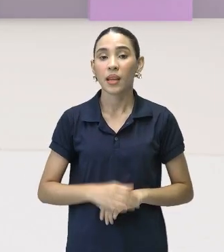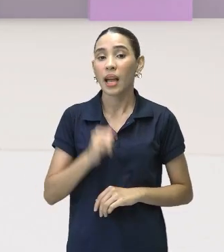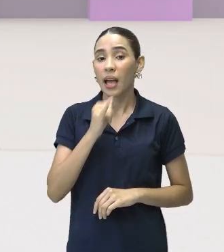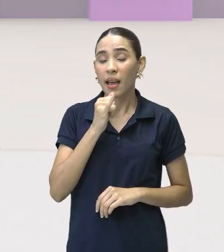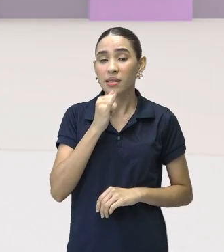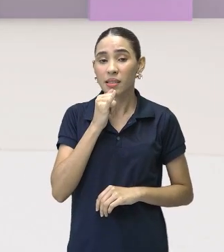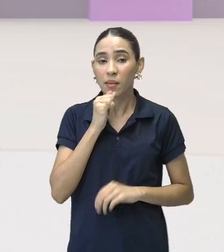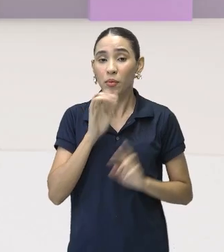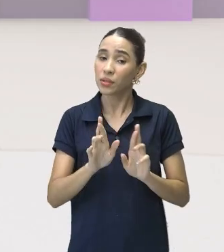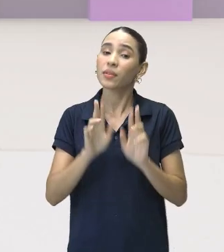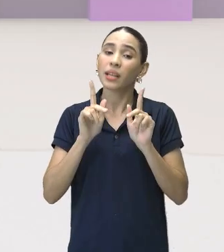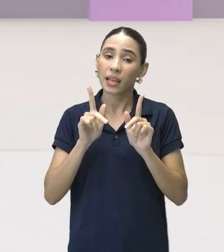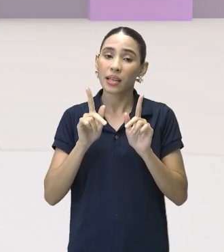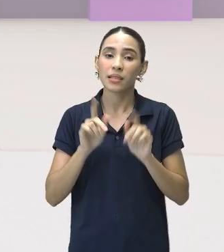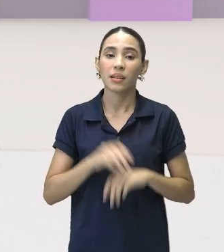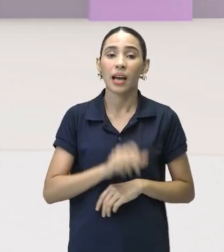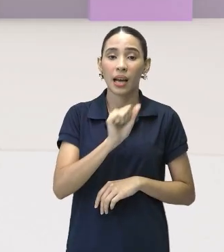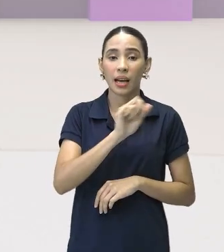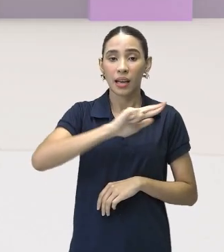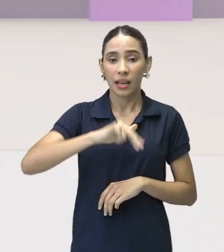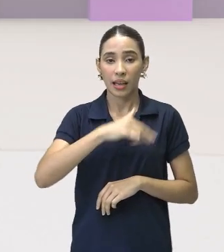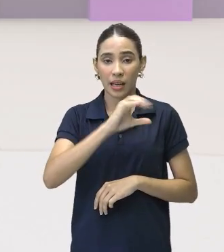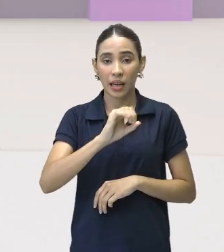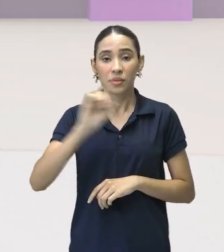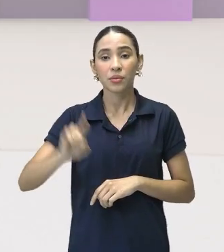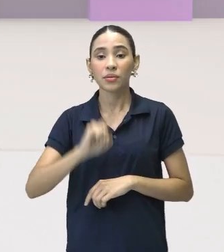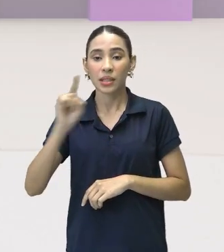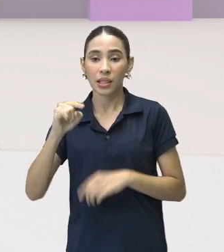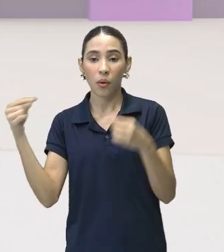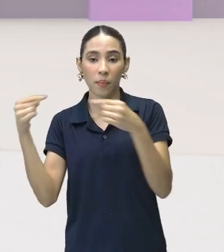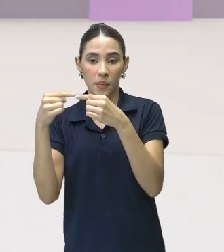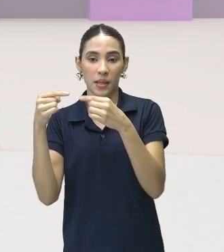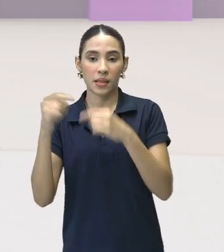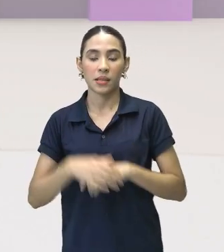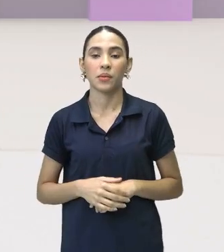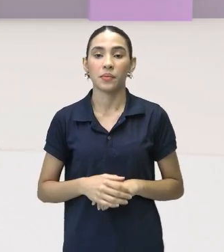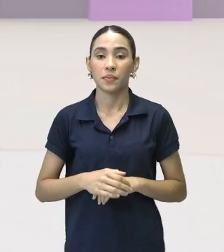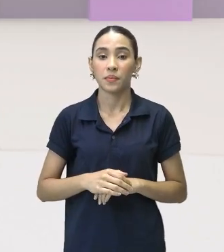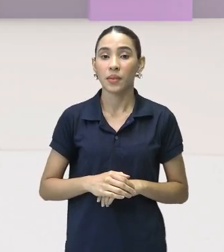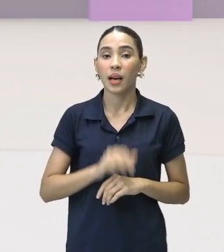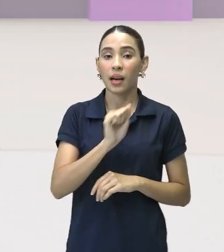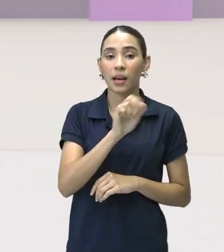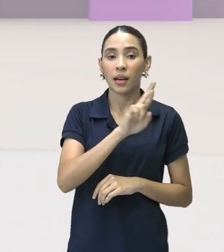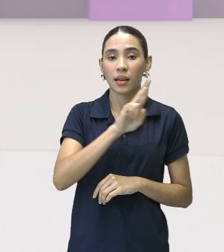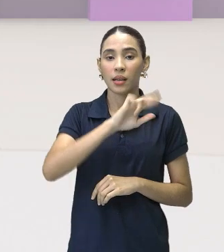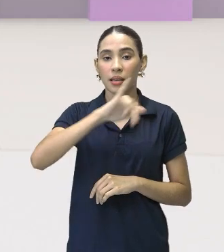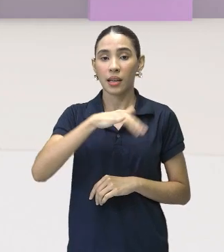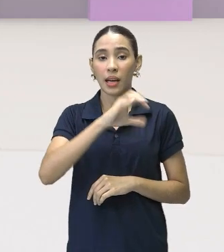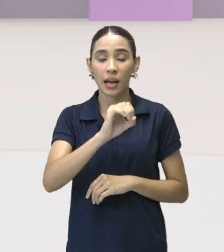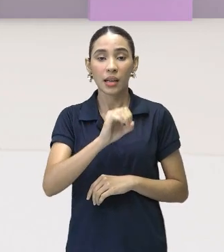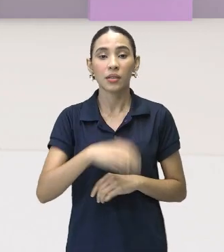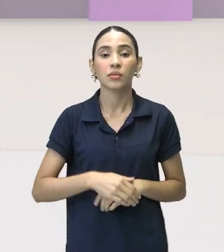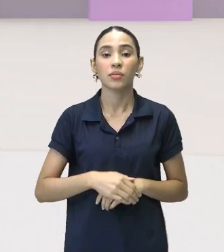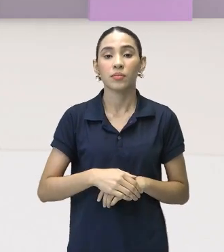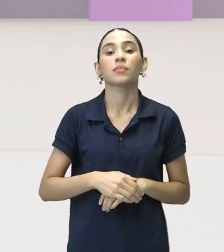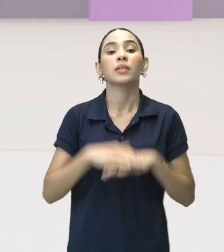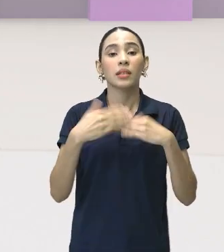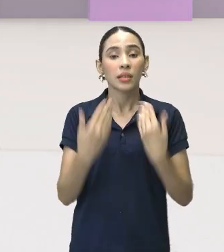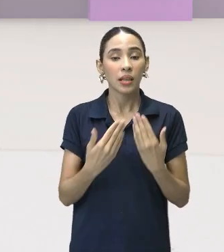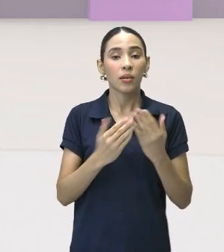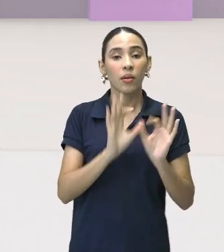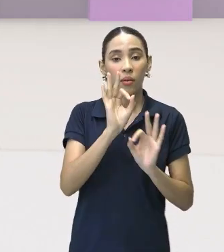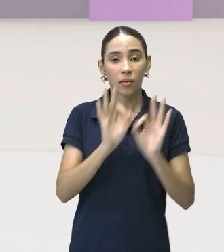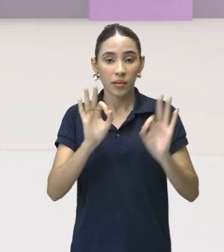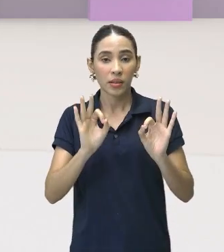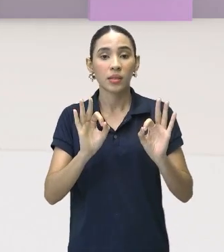exatamente essa a diferença entre arranjo e combinação. Para o arranjo, a natureza